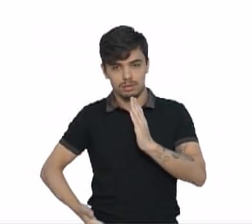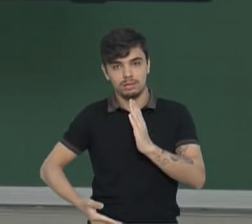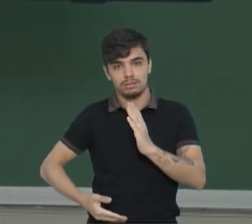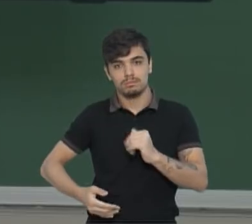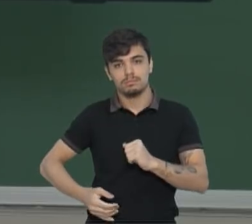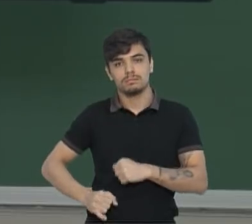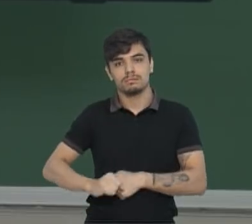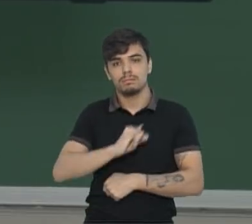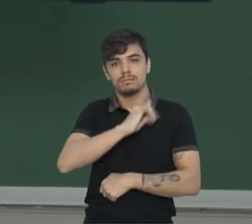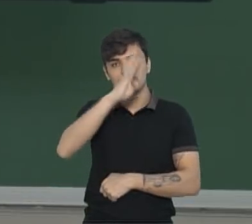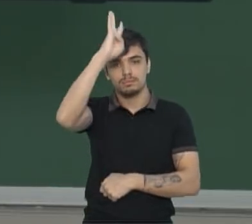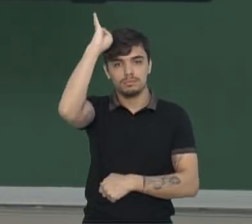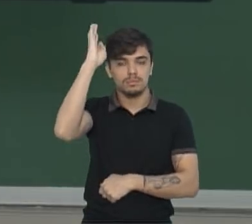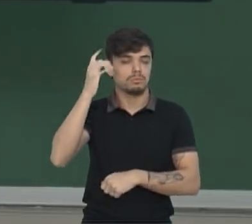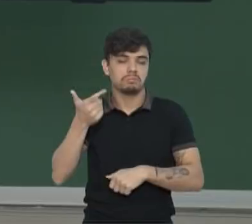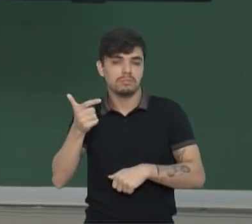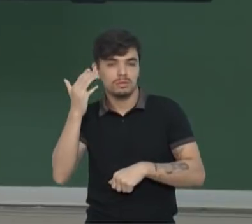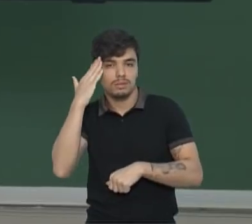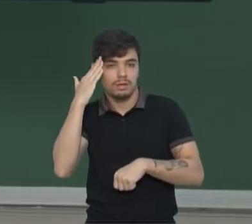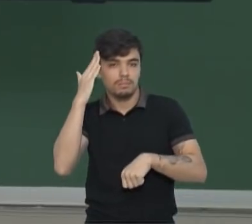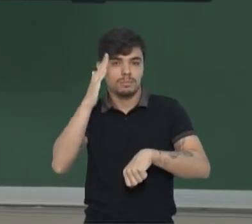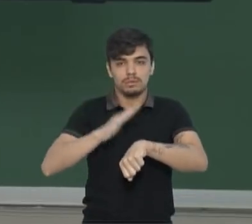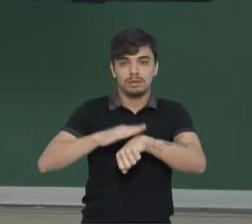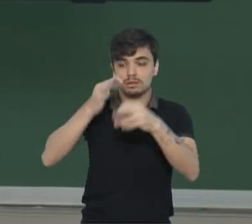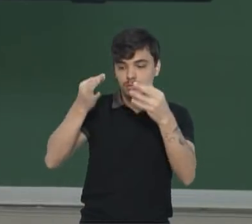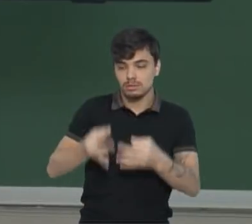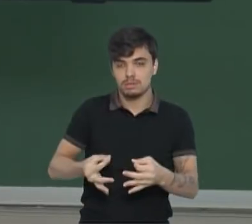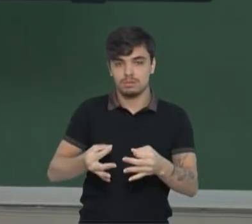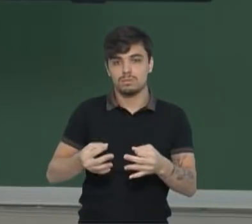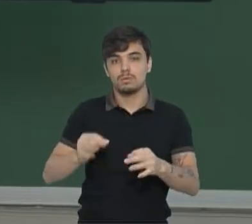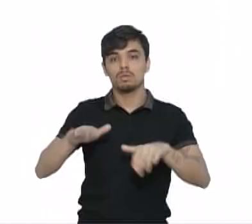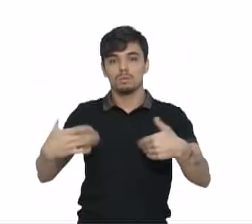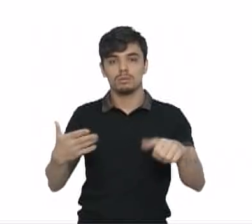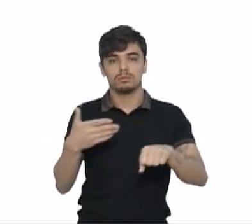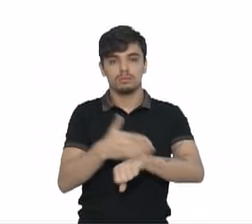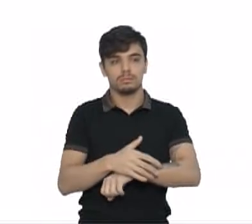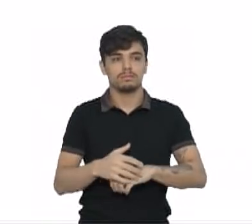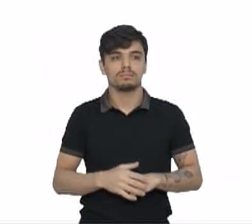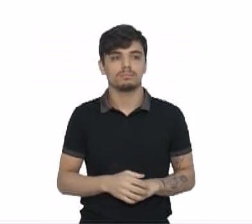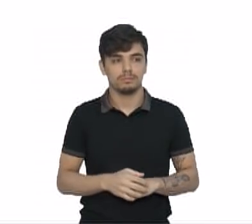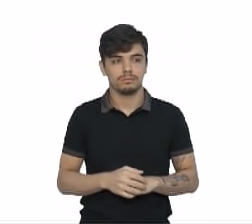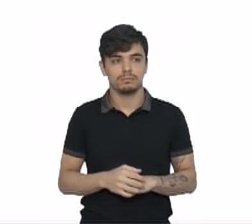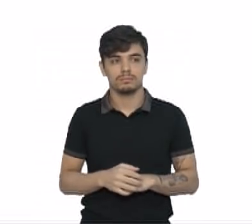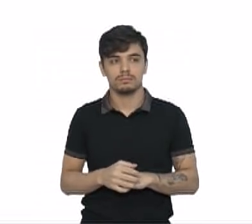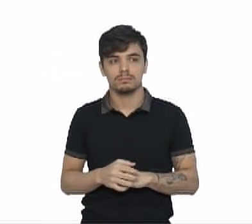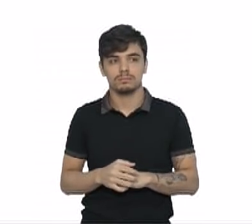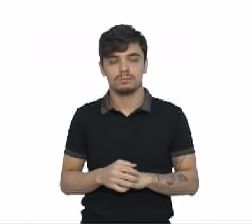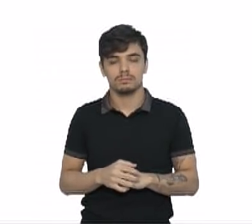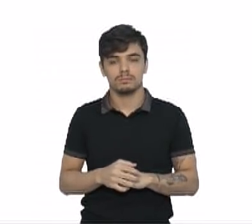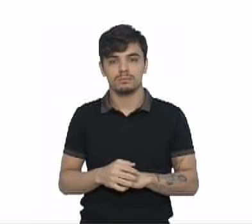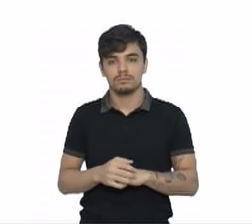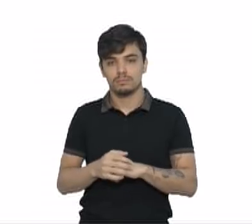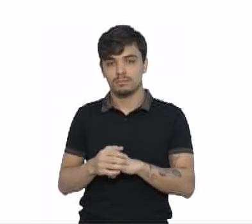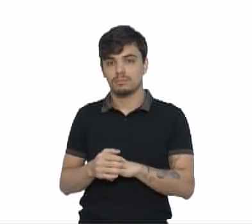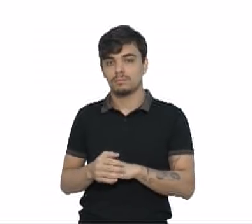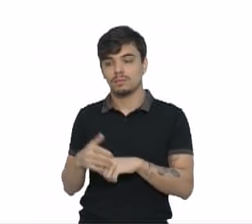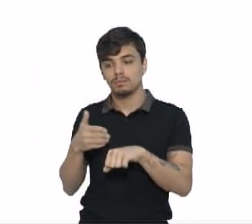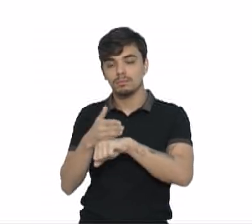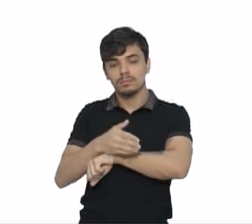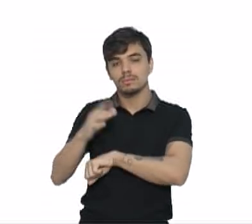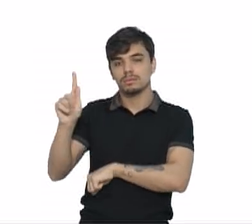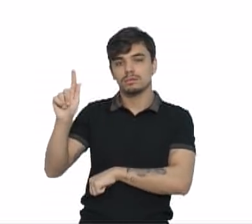tem exatidão do momento da penetração desse grupo. Passaram pela Gália, atravessando a Península Ibérica e conquistando o